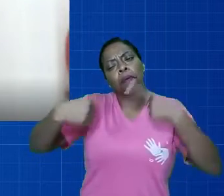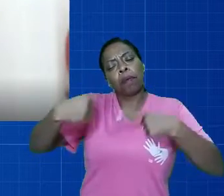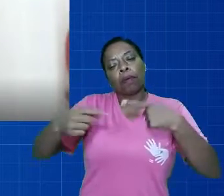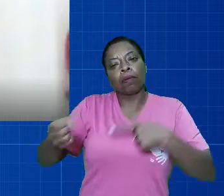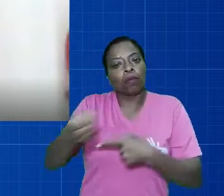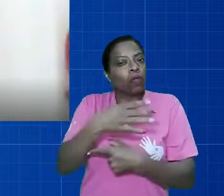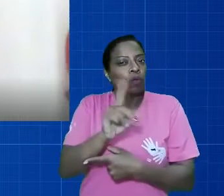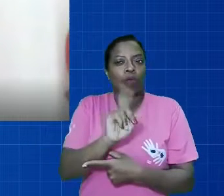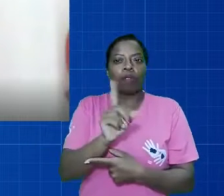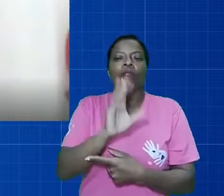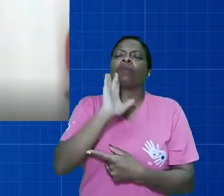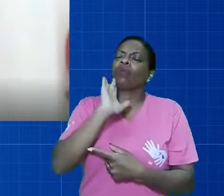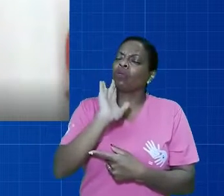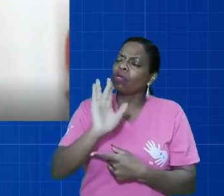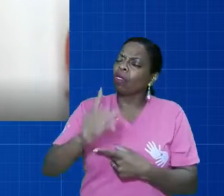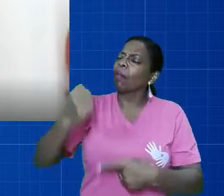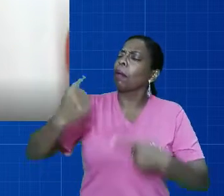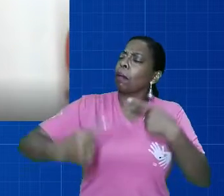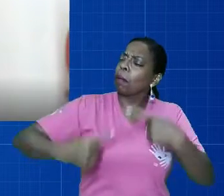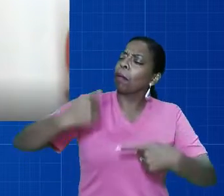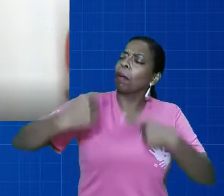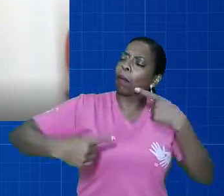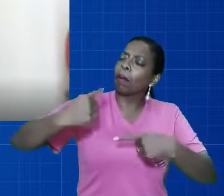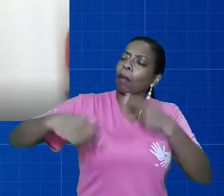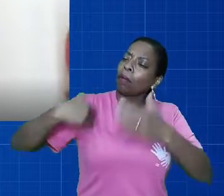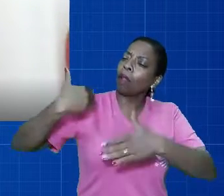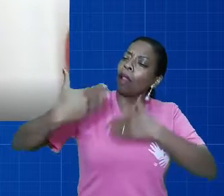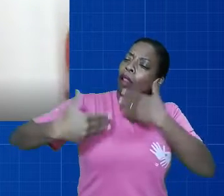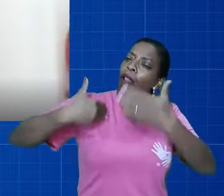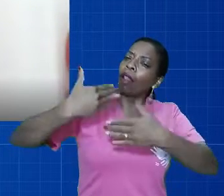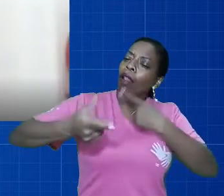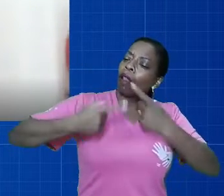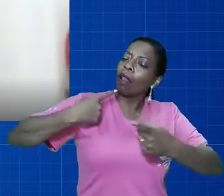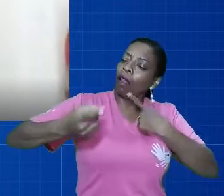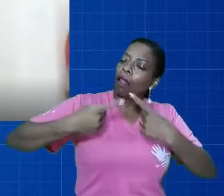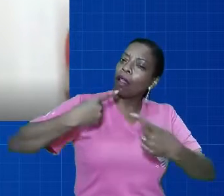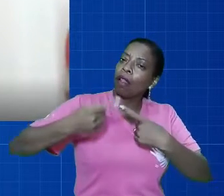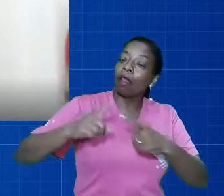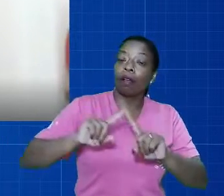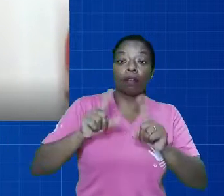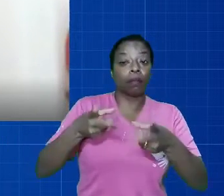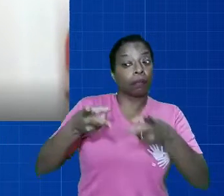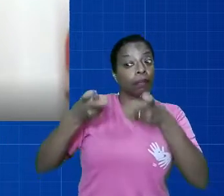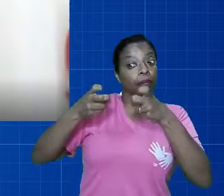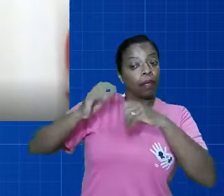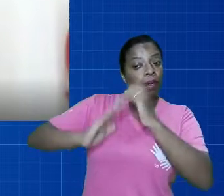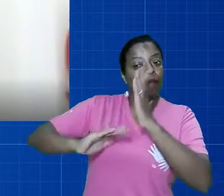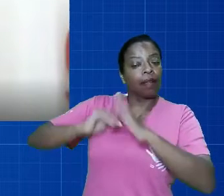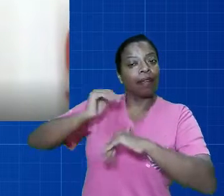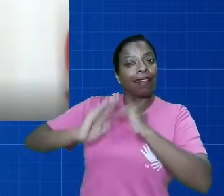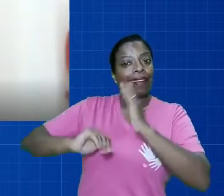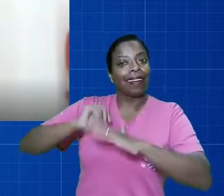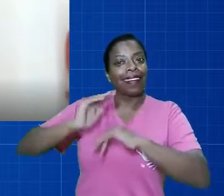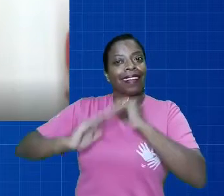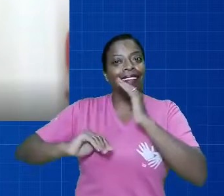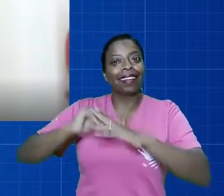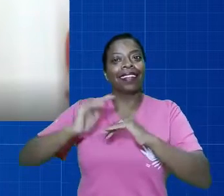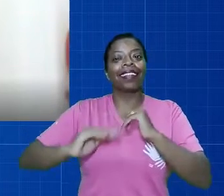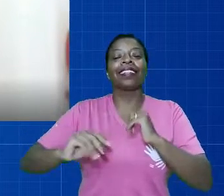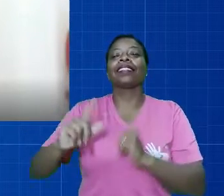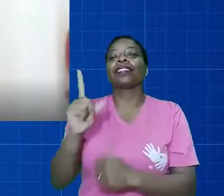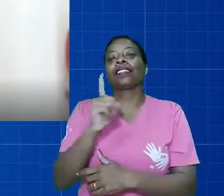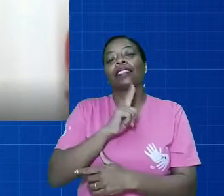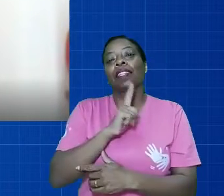bastante batidos, né? Mas são pontos que a gente percebe nas práticas ainda. Algumas dúvidas, algumas questões ali que